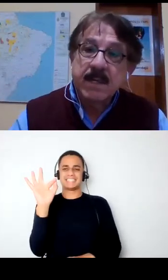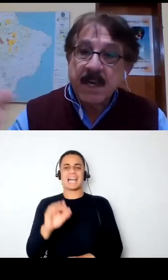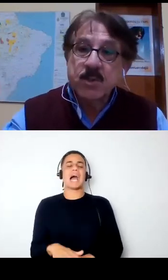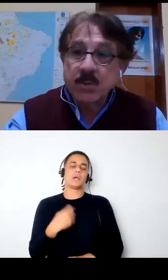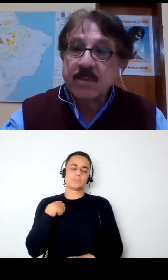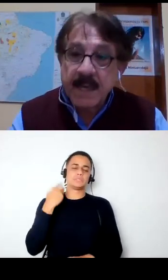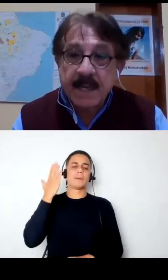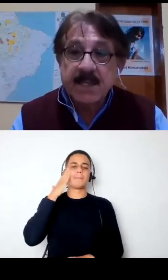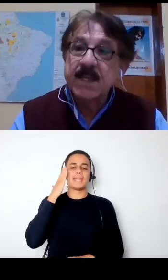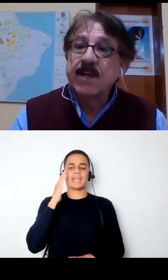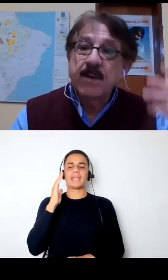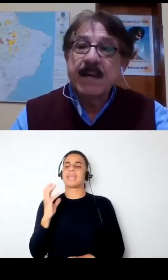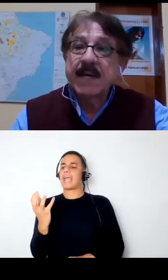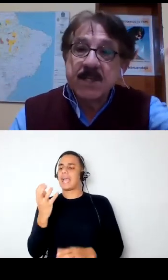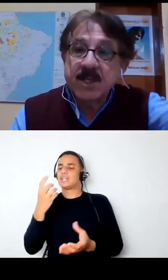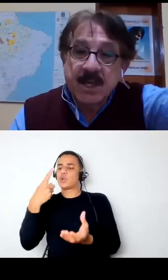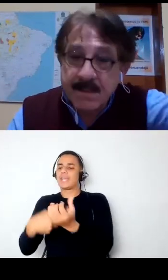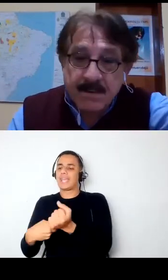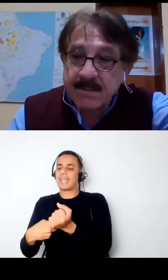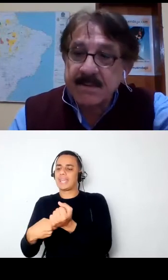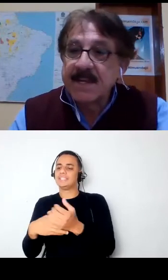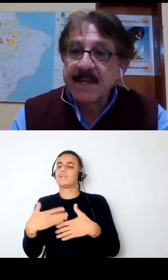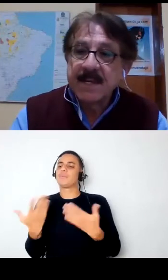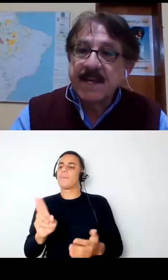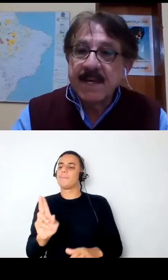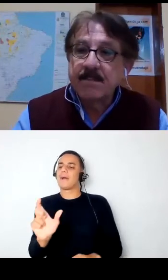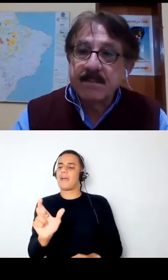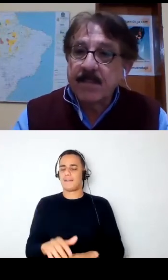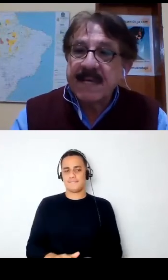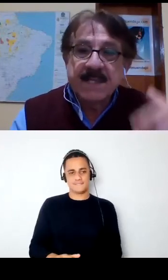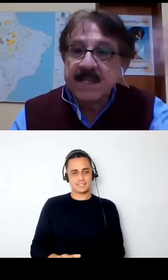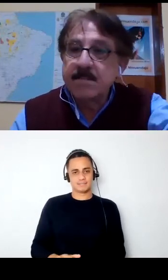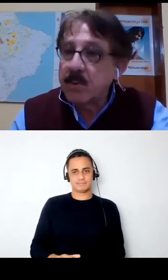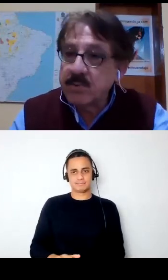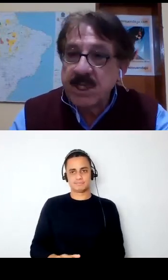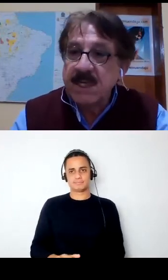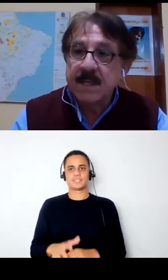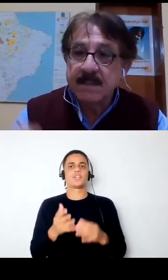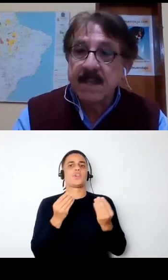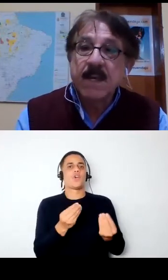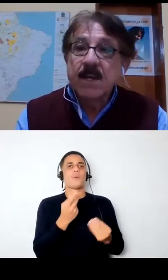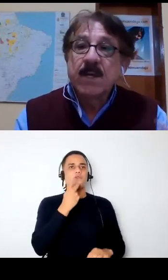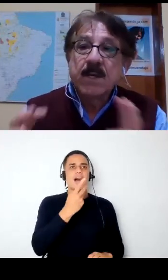importância de cada língua indígena ou não, é preciso entender o que é uma língua.